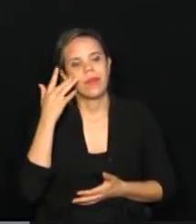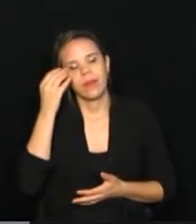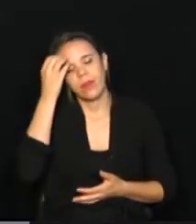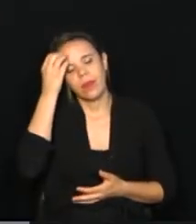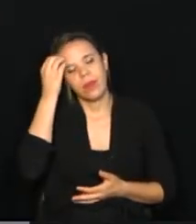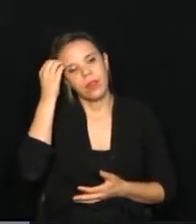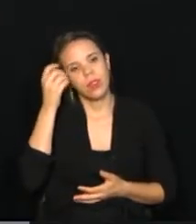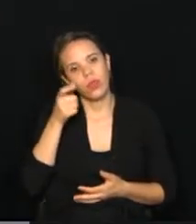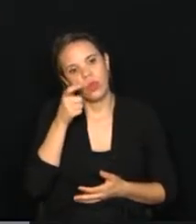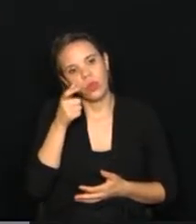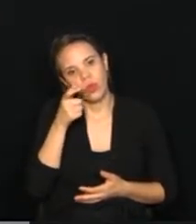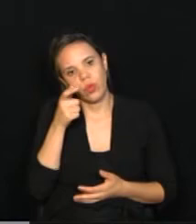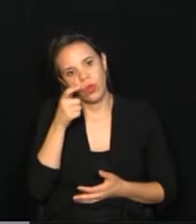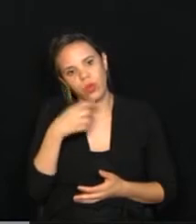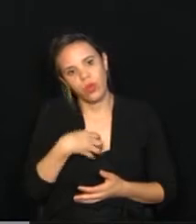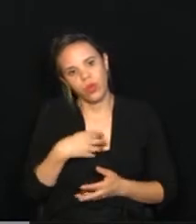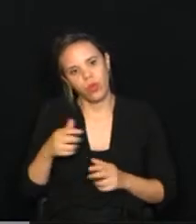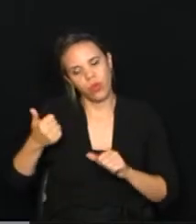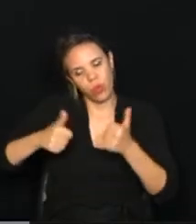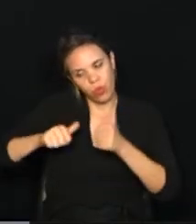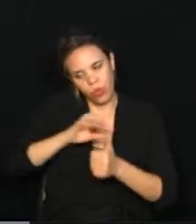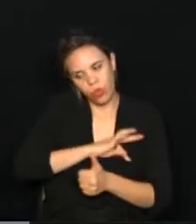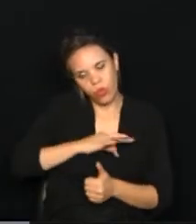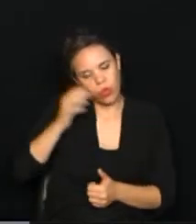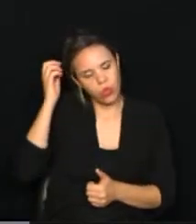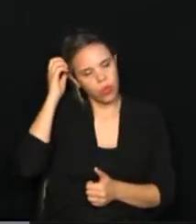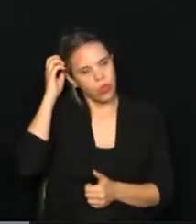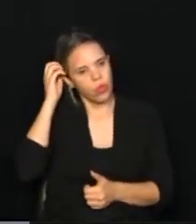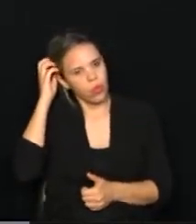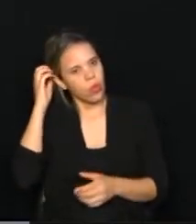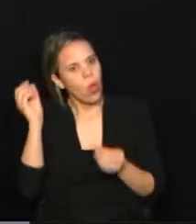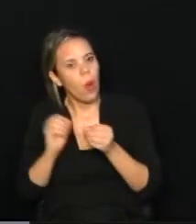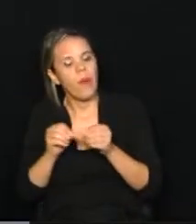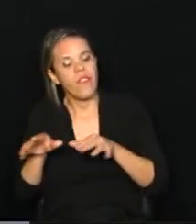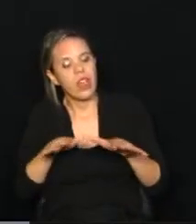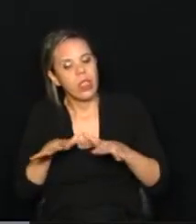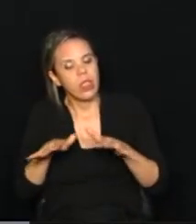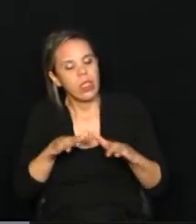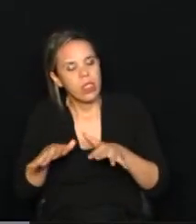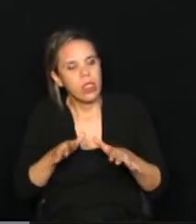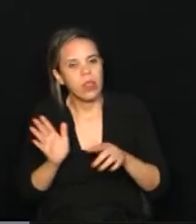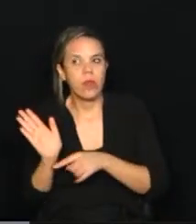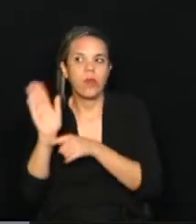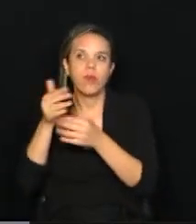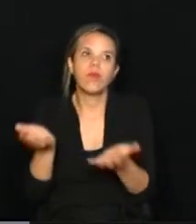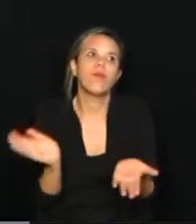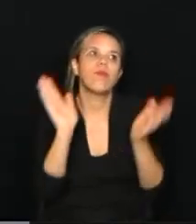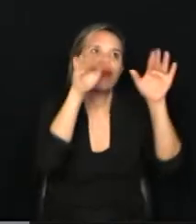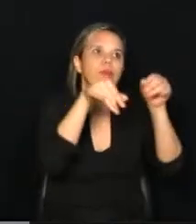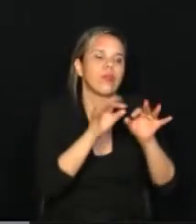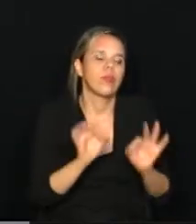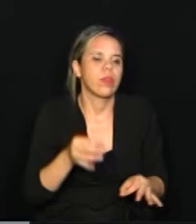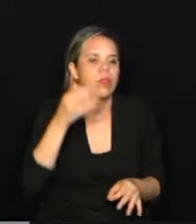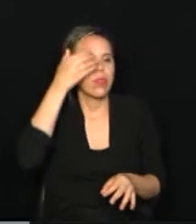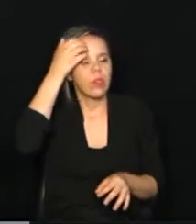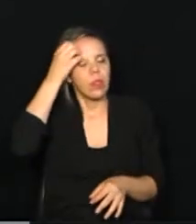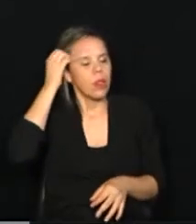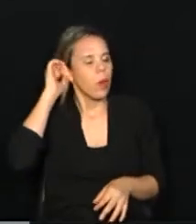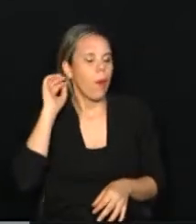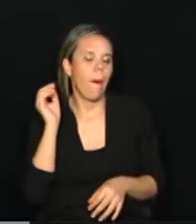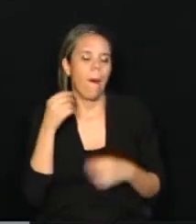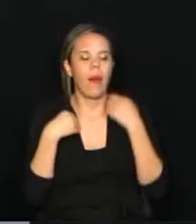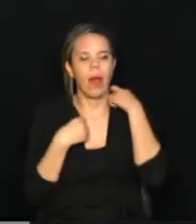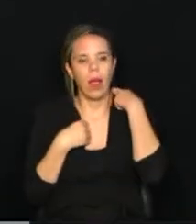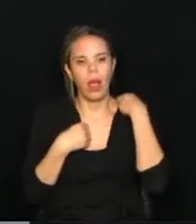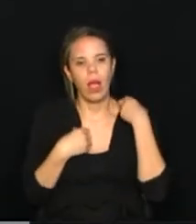um olhar clínico, assim, como que faz o movimento, como que arremessa. Eu ainda tento procurar